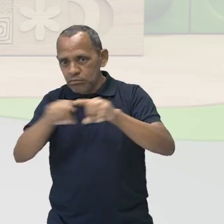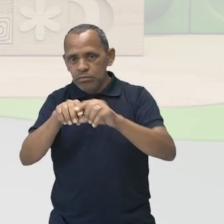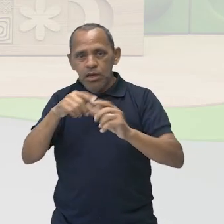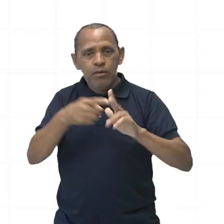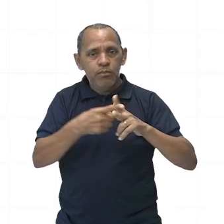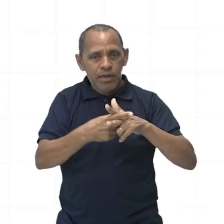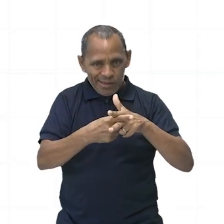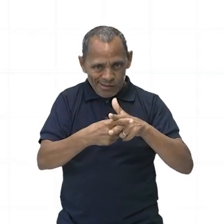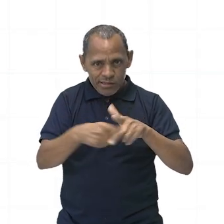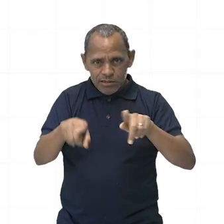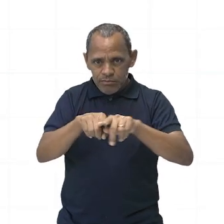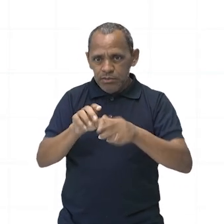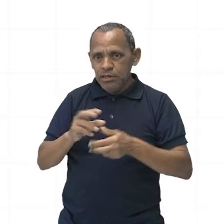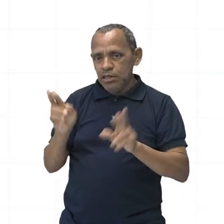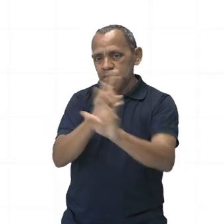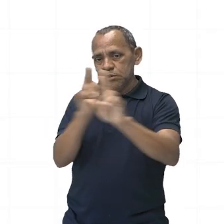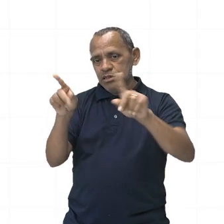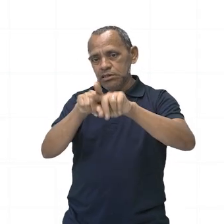que é o ultrassom.